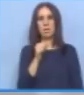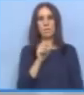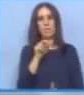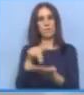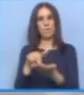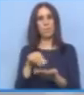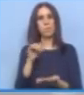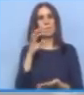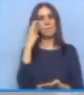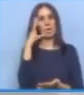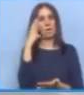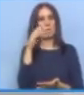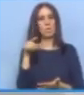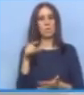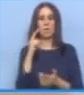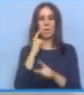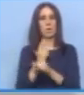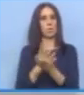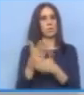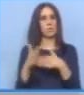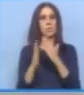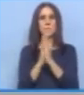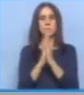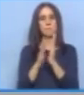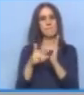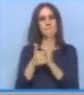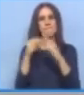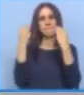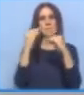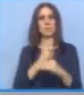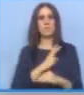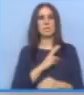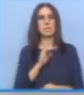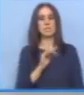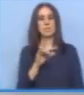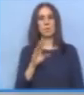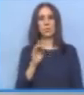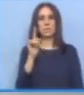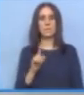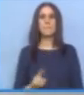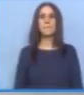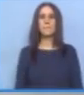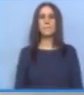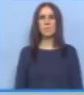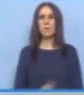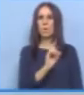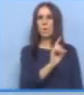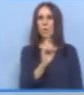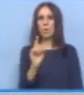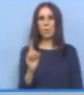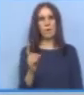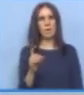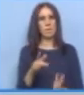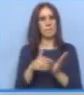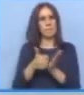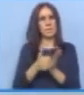até Macau, onde continuo a ensinar Sagrada Escritura na Universidade de São José. Essa dinâmica do envio é uma dinâmica